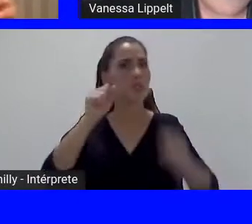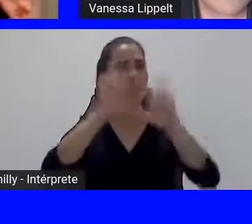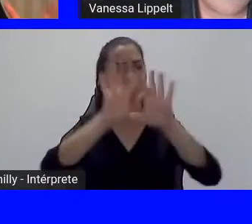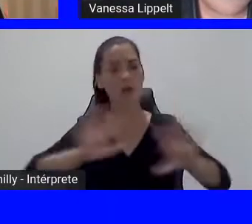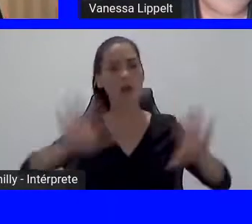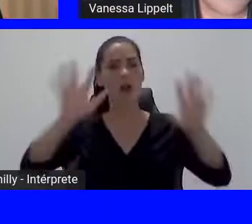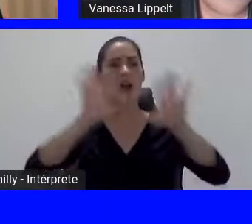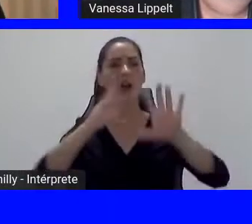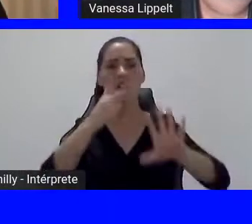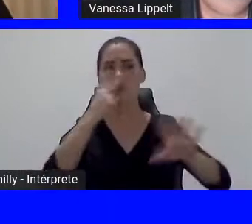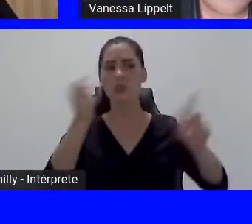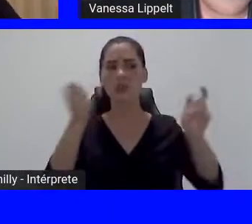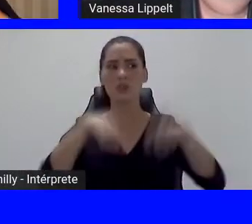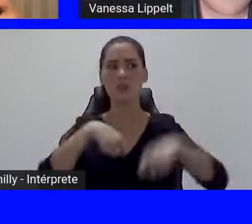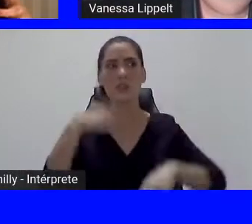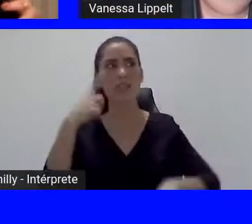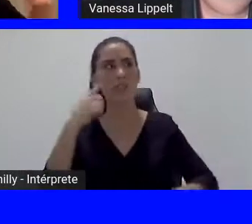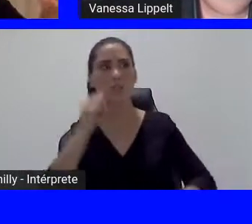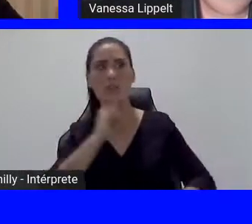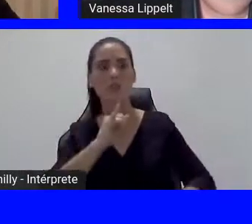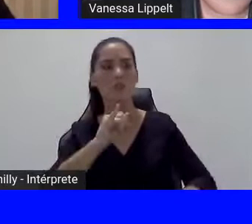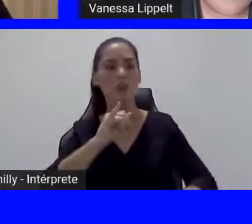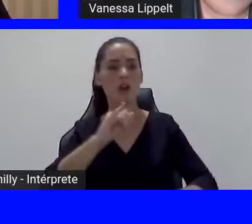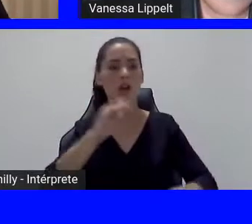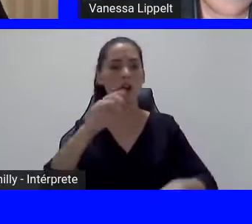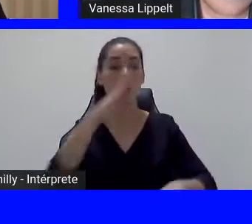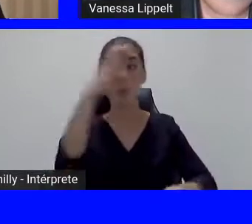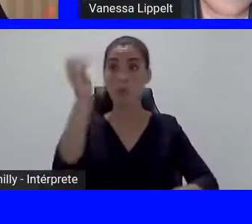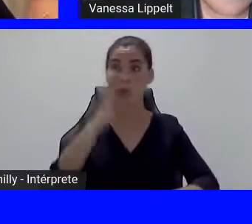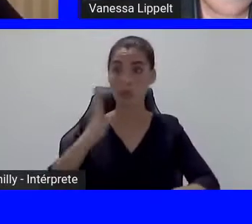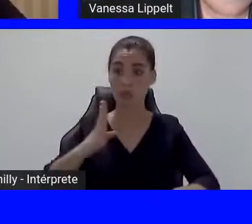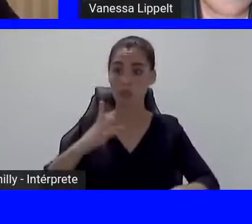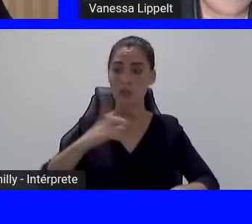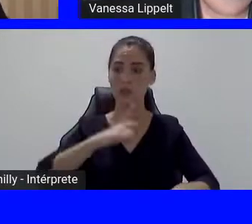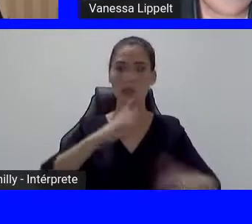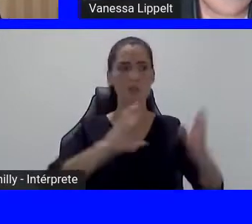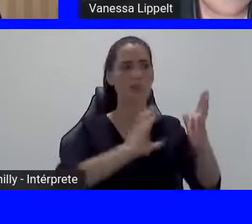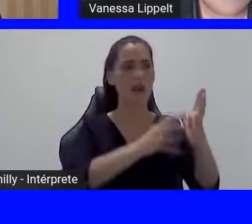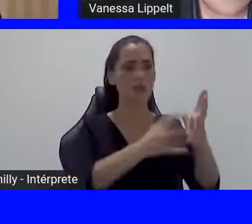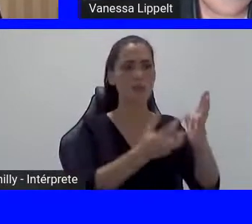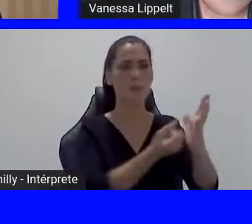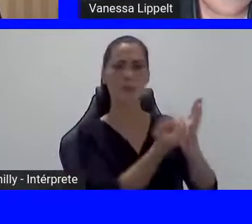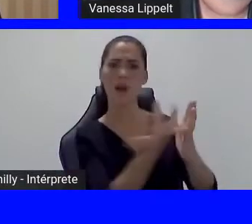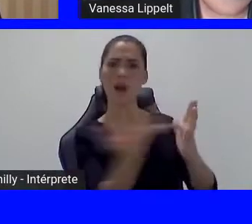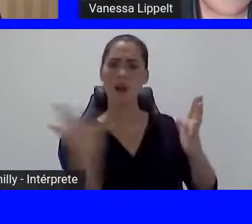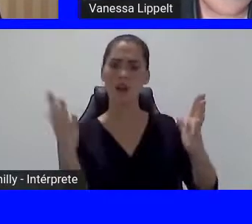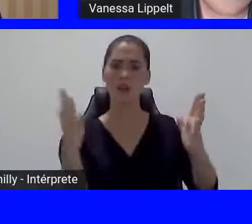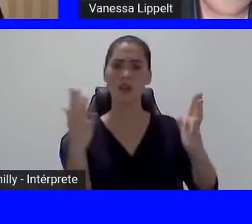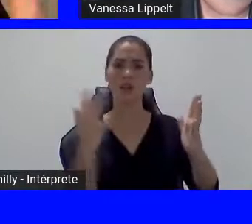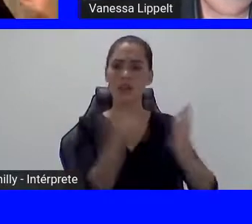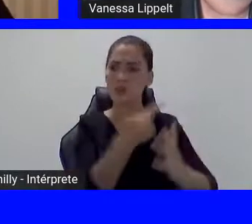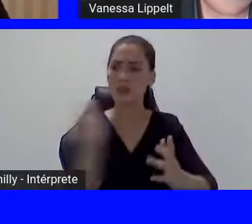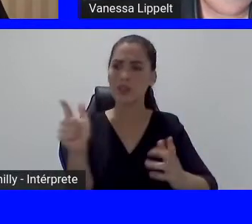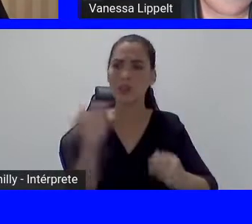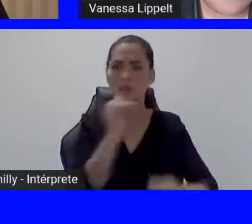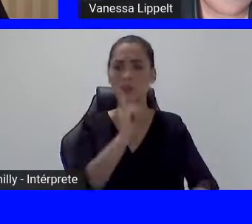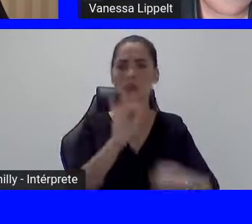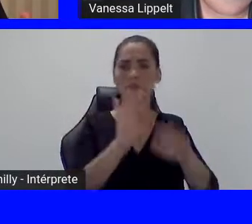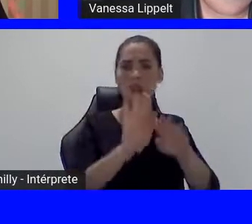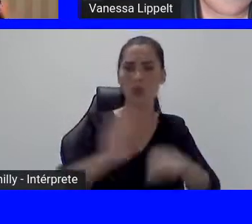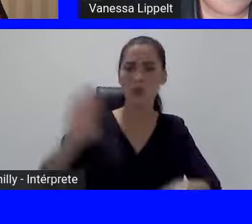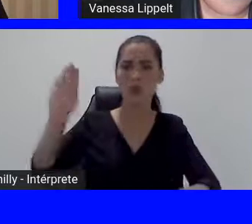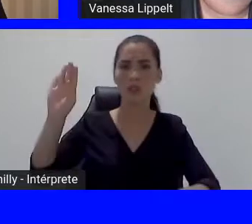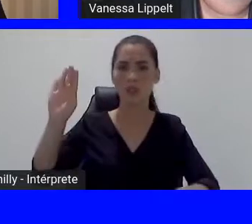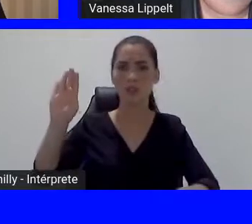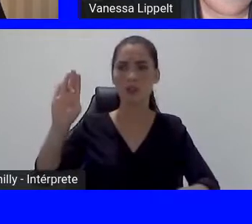com tantos líderes, com tantos partidos buscando uma alternativa, não termos uma candidatura de centro no segundo